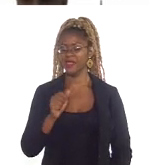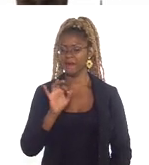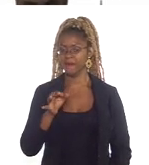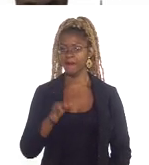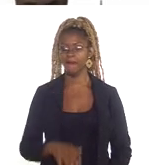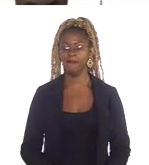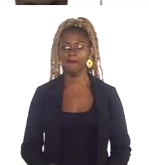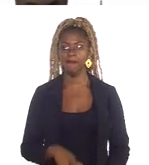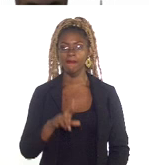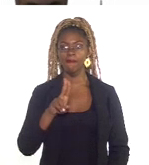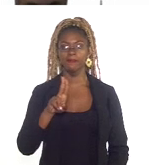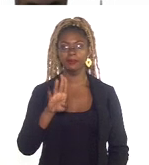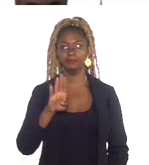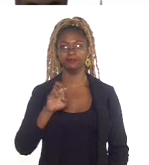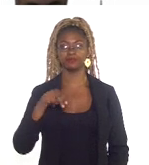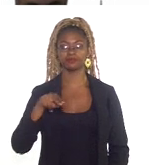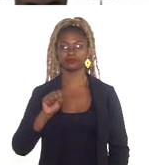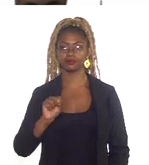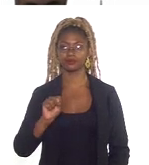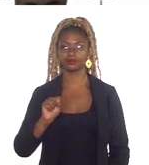Rubens Freitas, por modo apresentação.